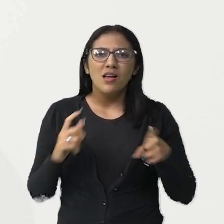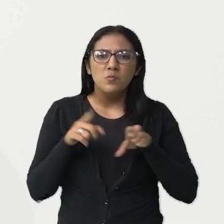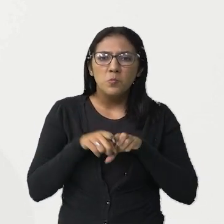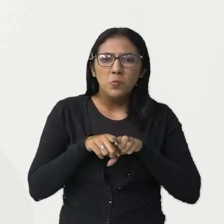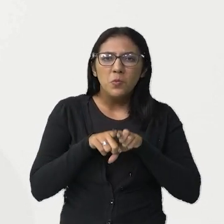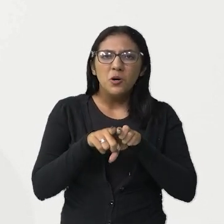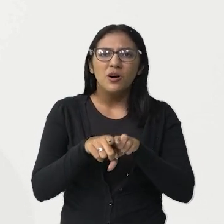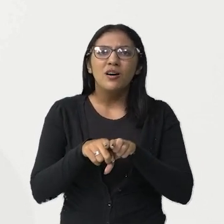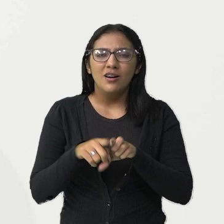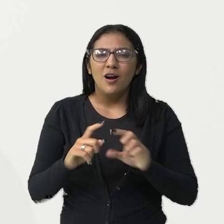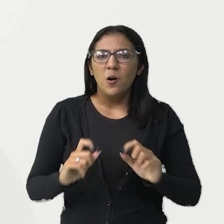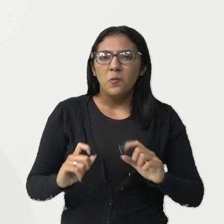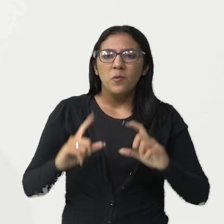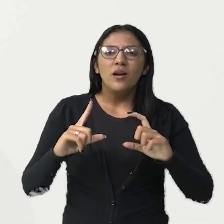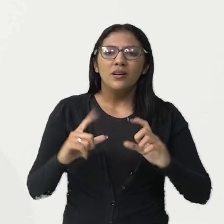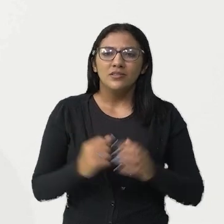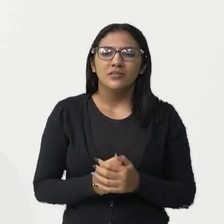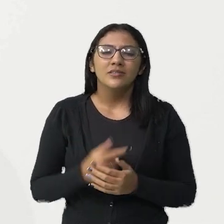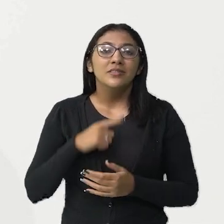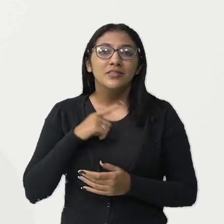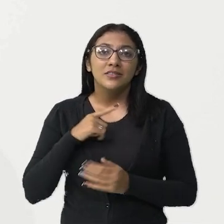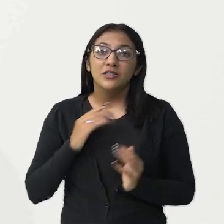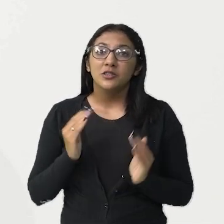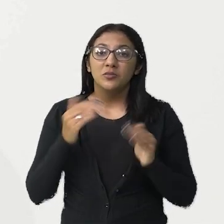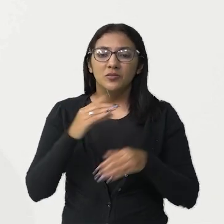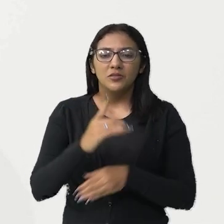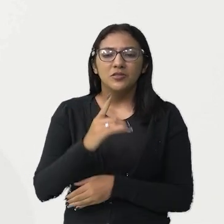também, isso aqui é uma